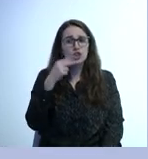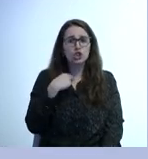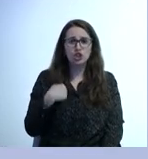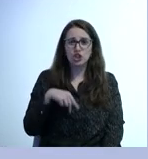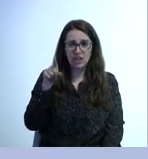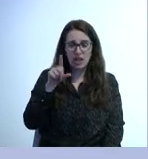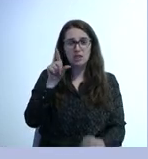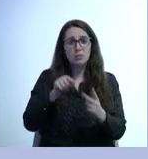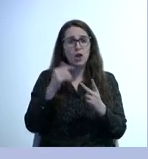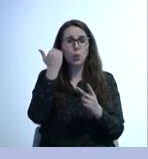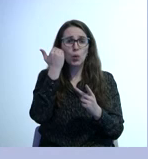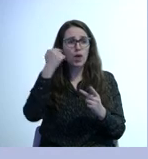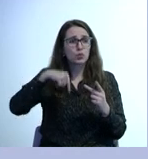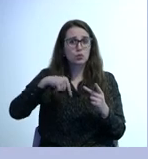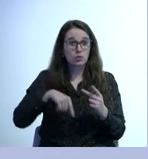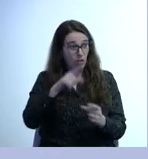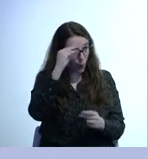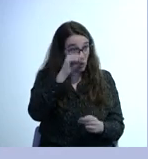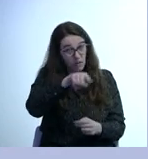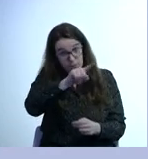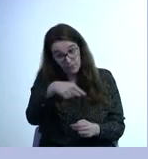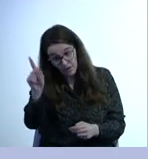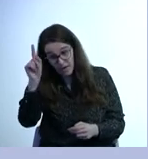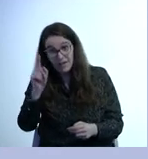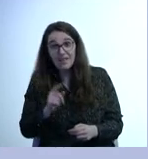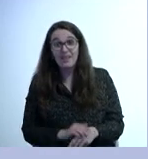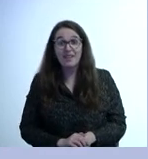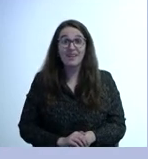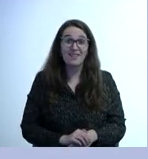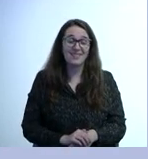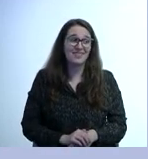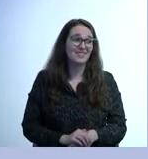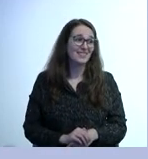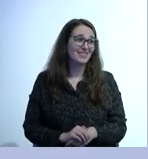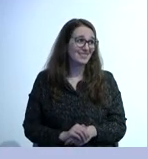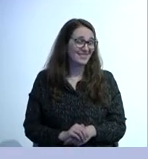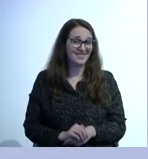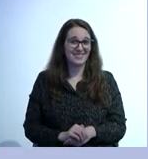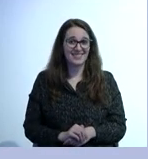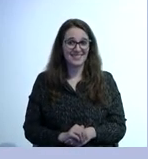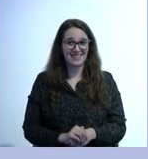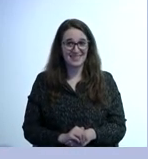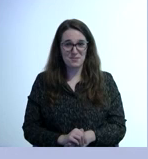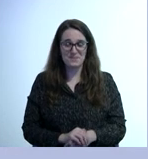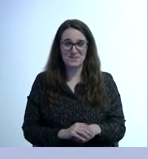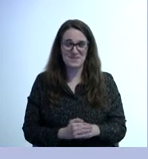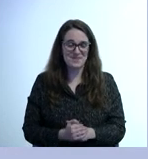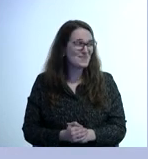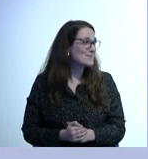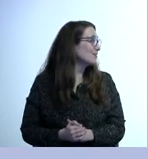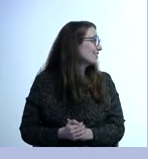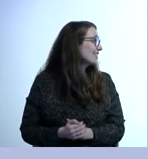Sul, aconselho-vos a movimentarem-se. Vamos convidar o arquiteto. Aí,